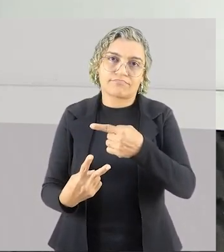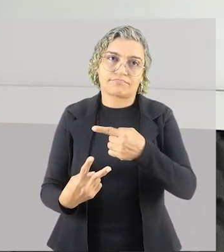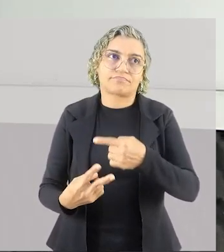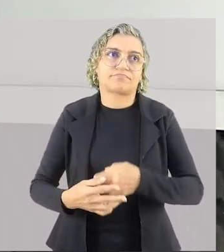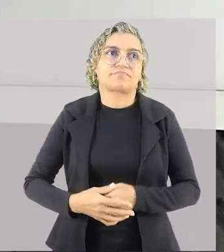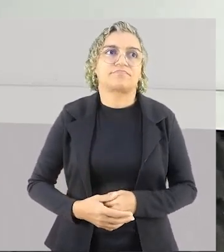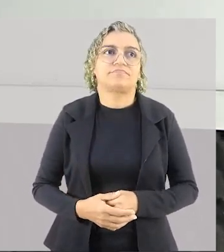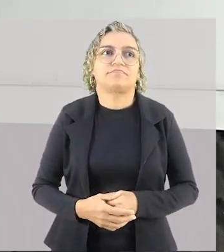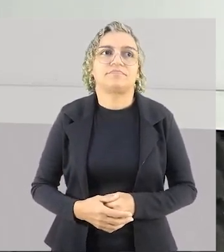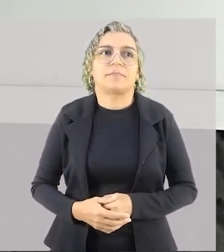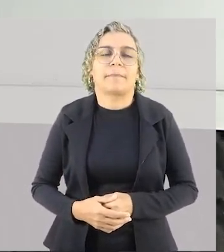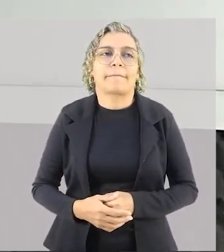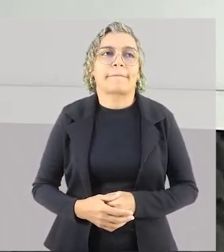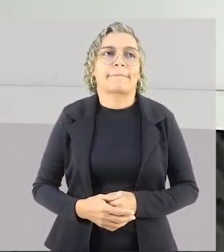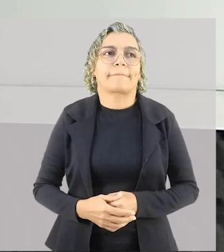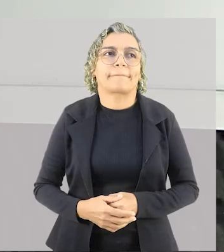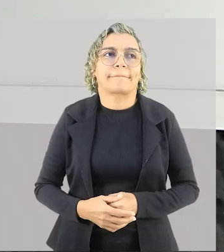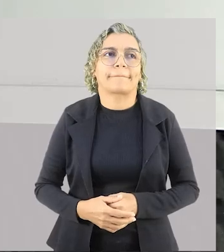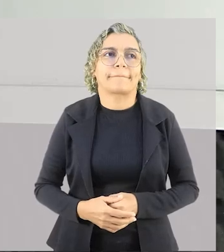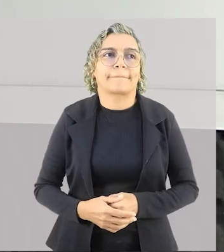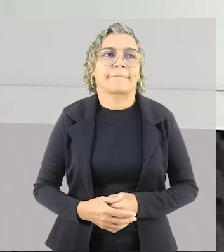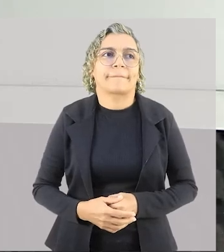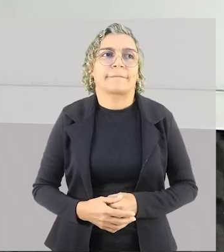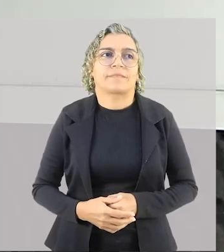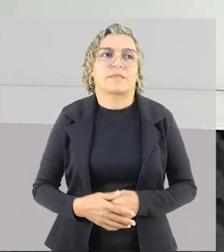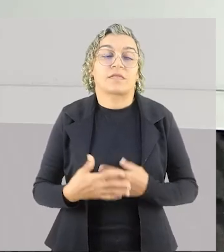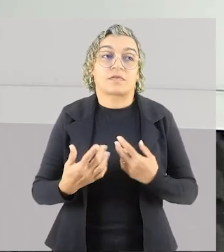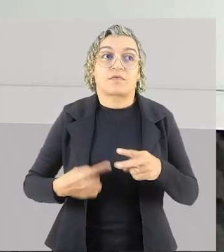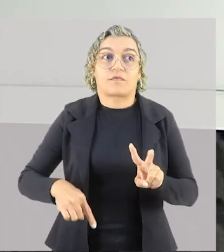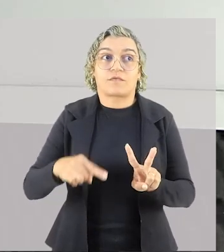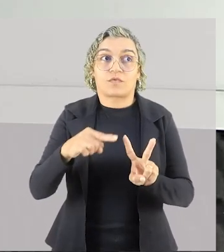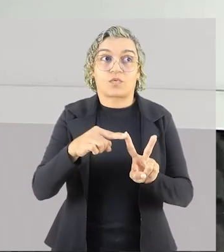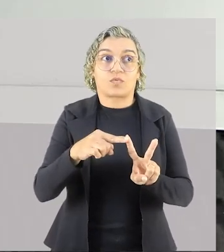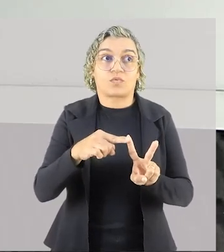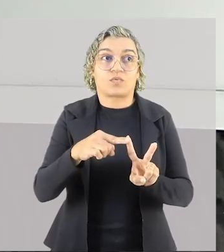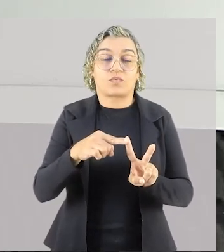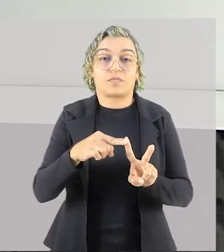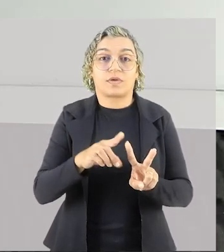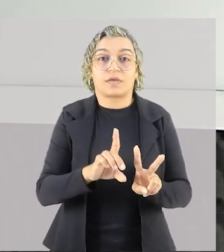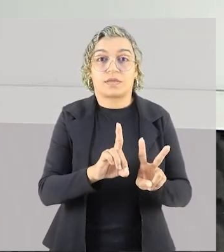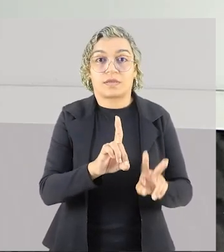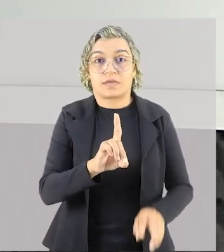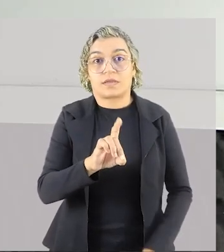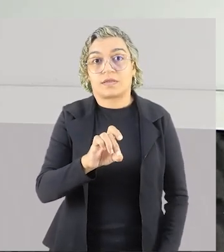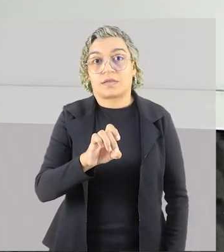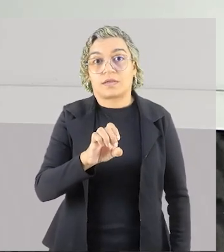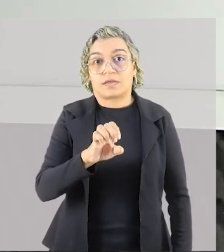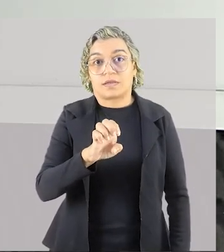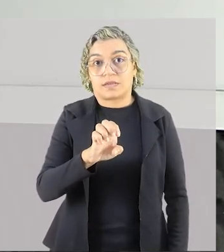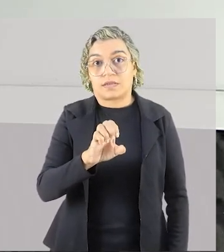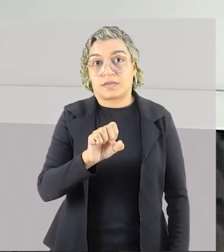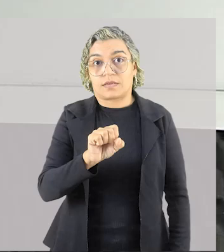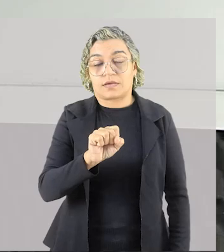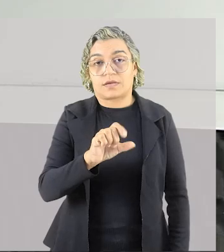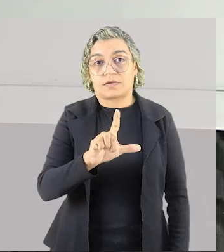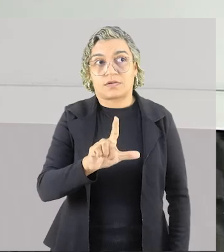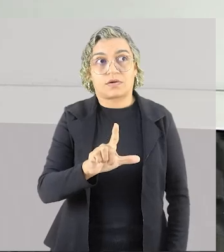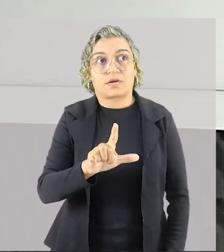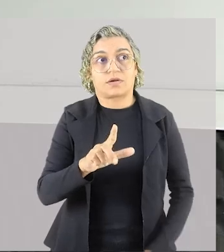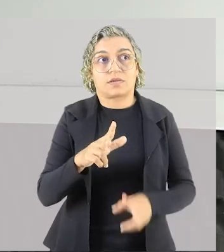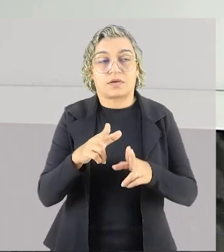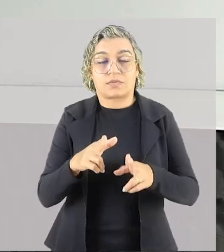é 0,5. Ora, então o volume deslocado vai ser igual a